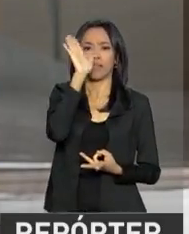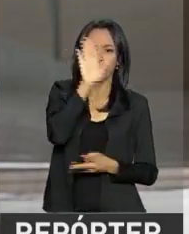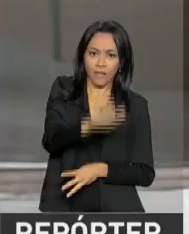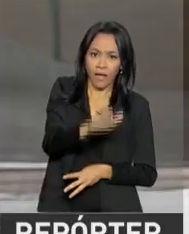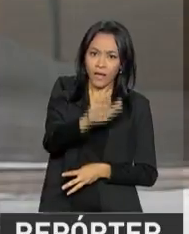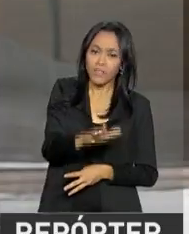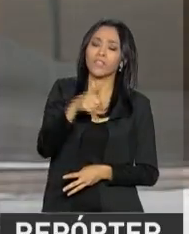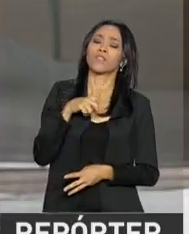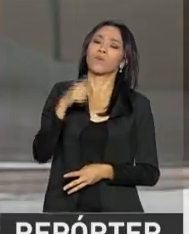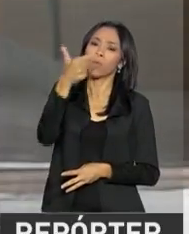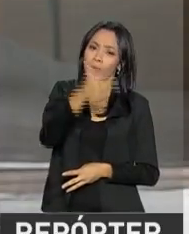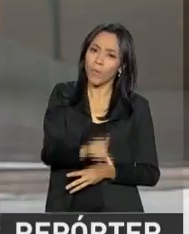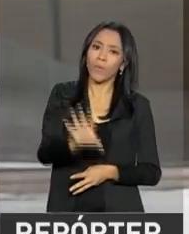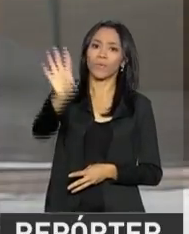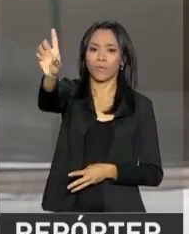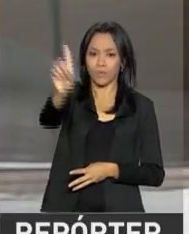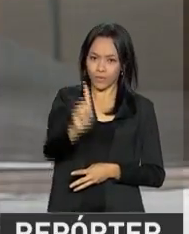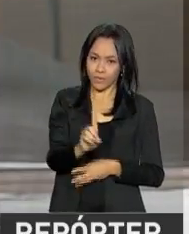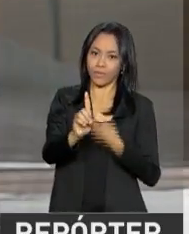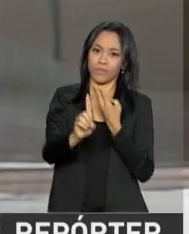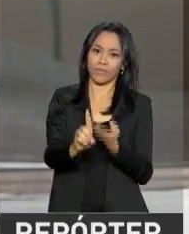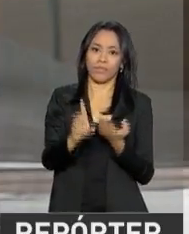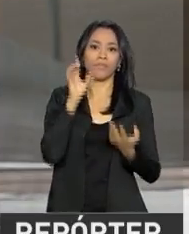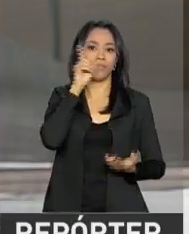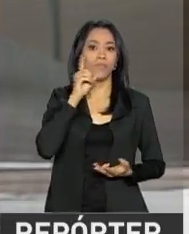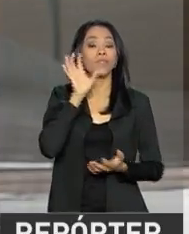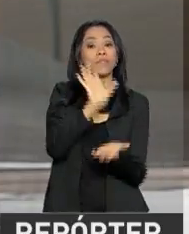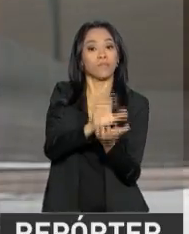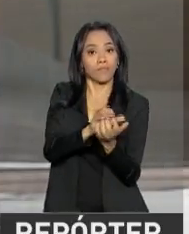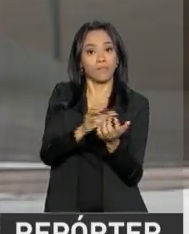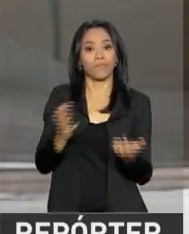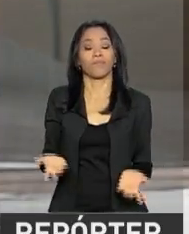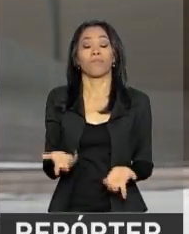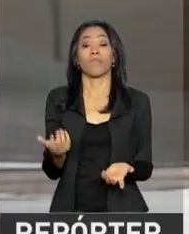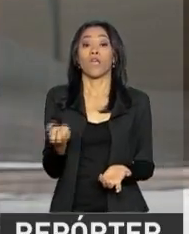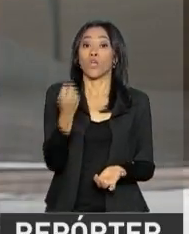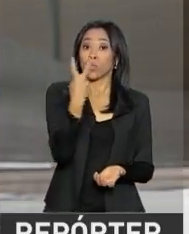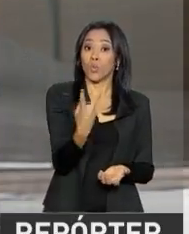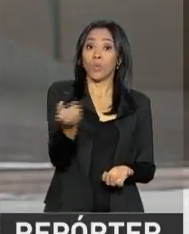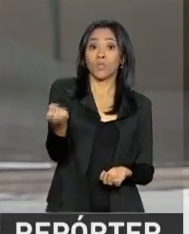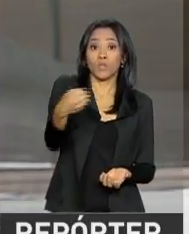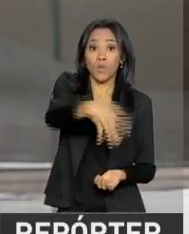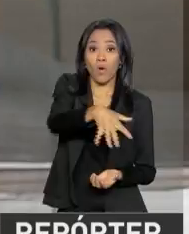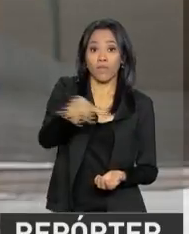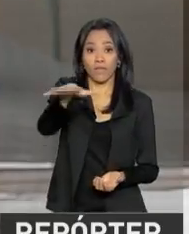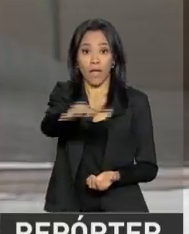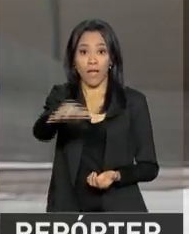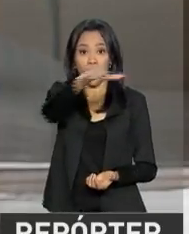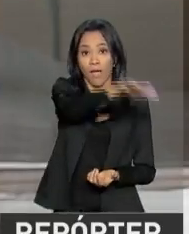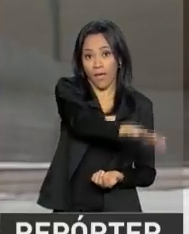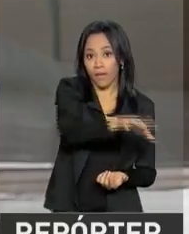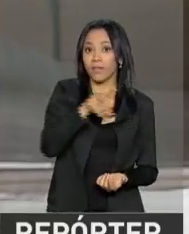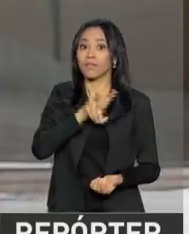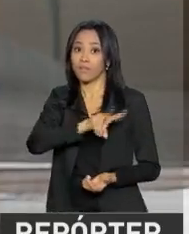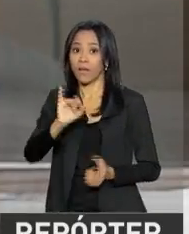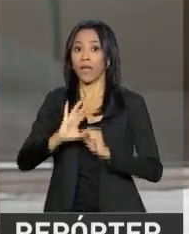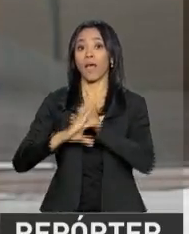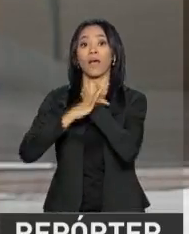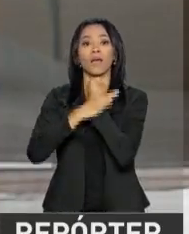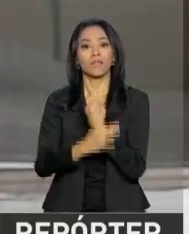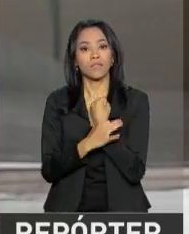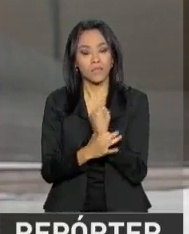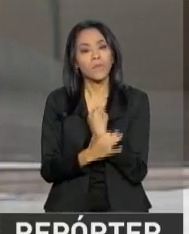vasconcelos de pernambuco mudando de assunto agora duas novas áreas de conservação vão garantir a preservação